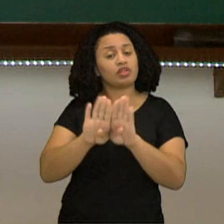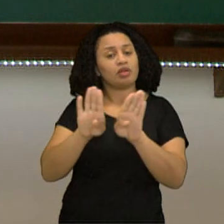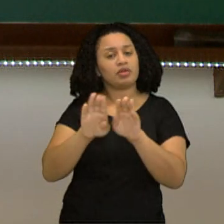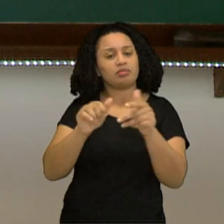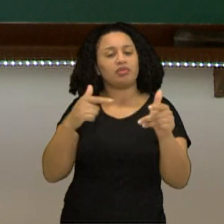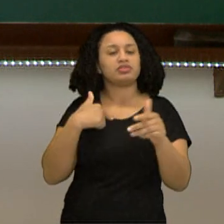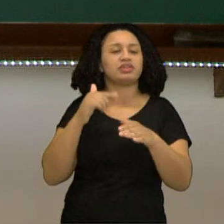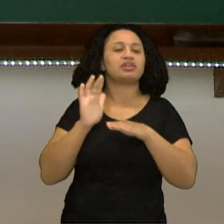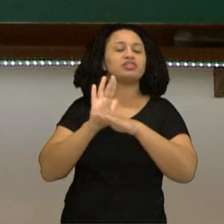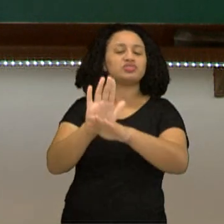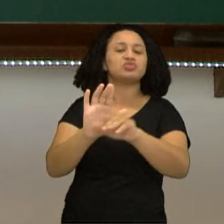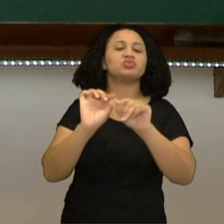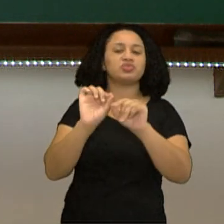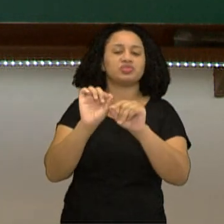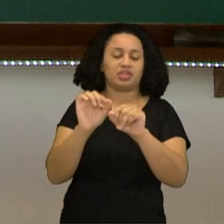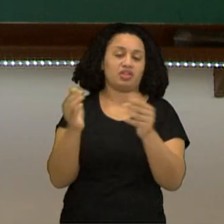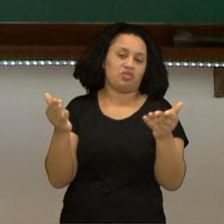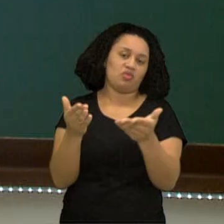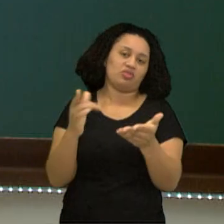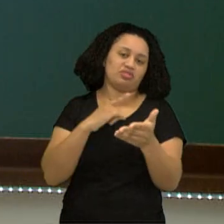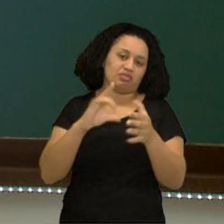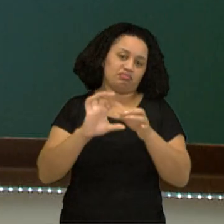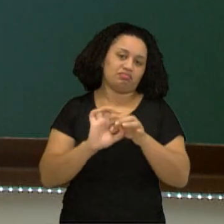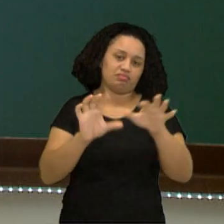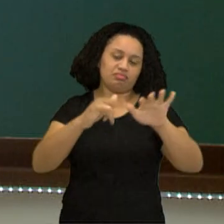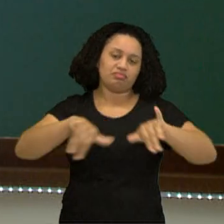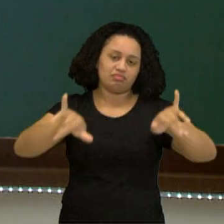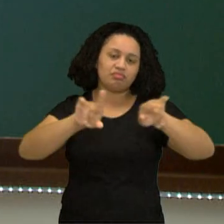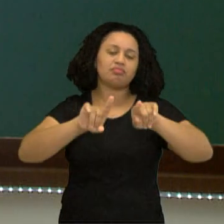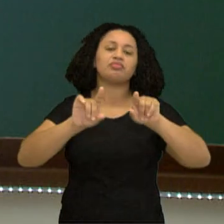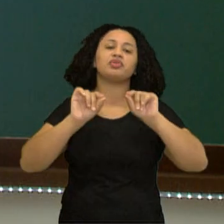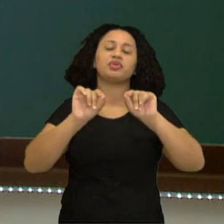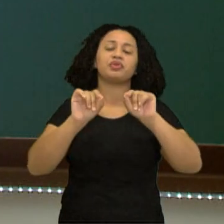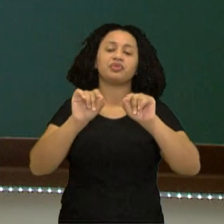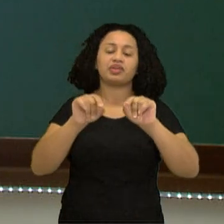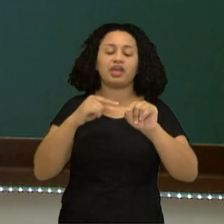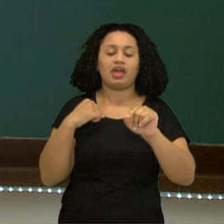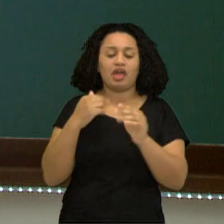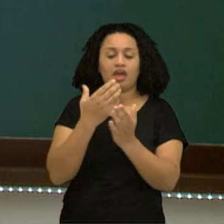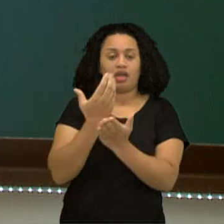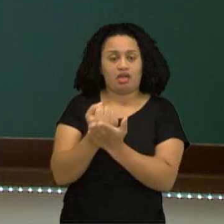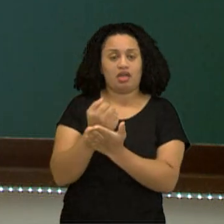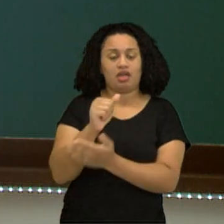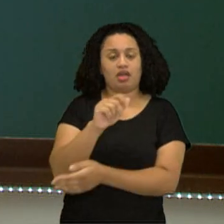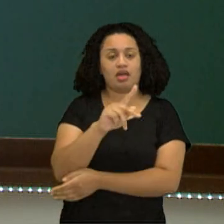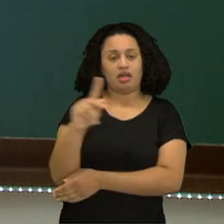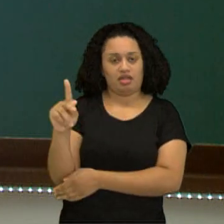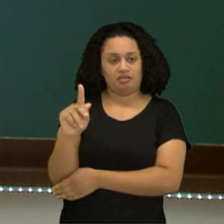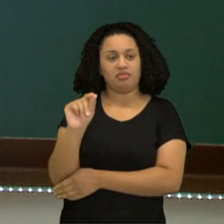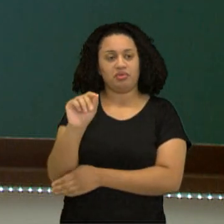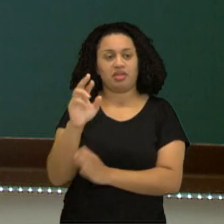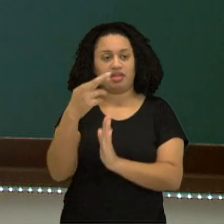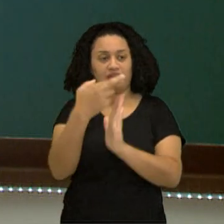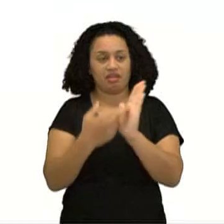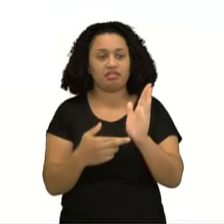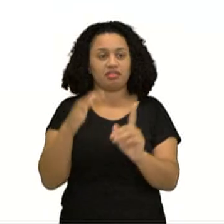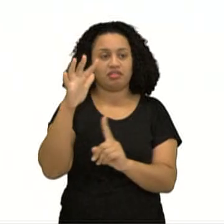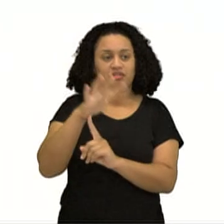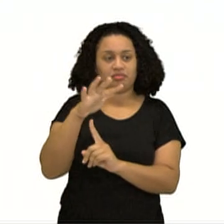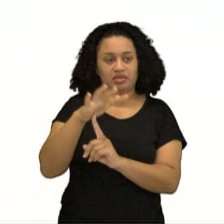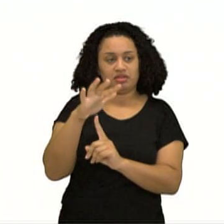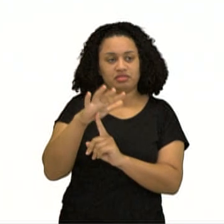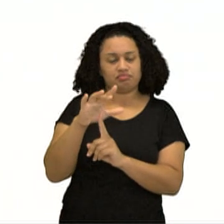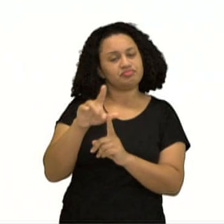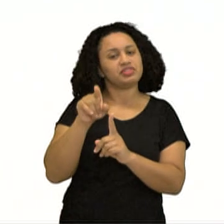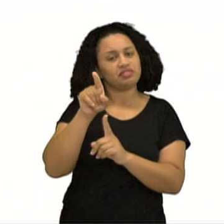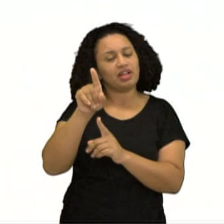ajuda muito, que hoje está disponível no acesso para vocês, é a Redação Paraná. E escreva